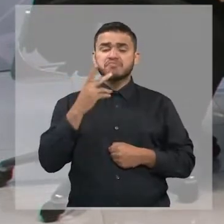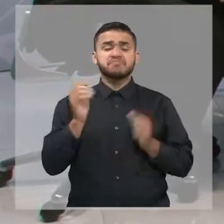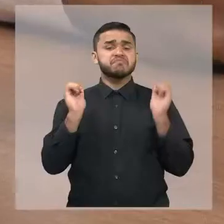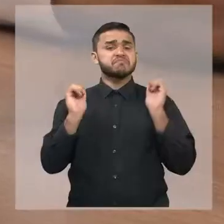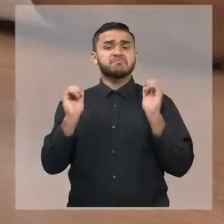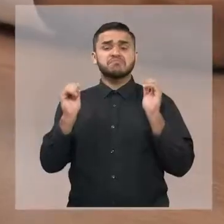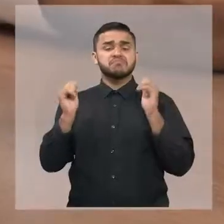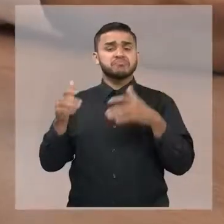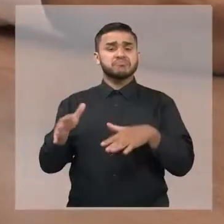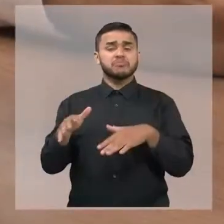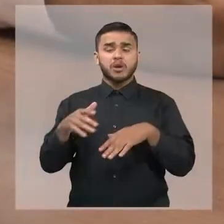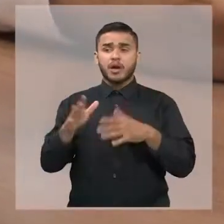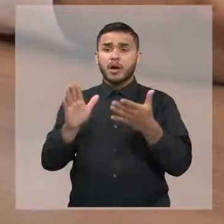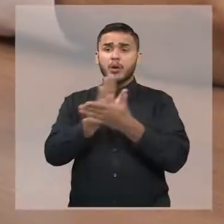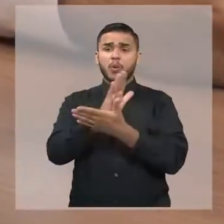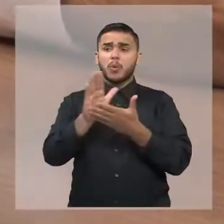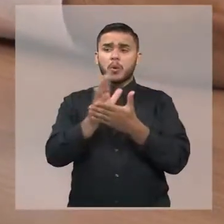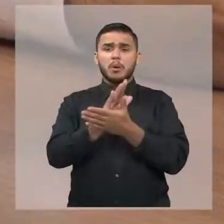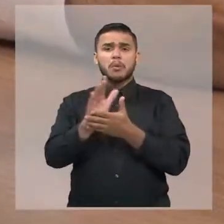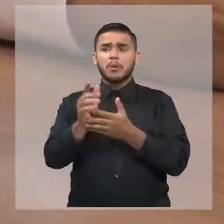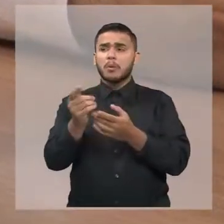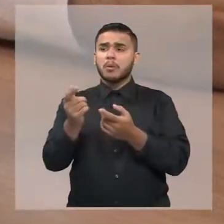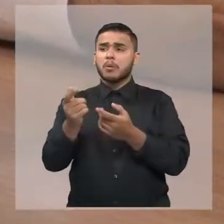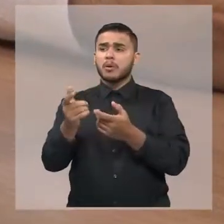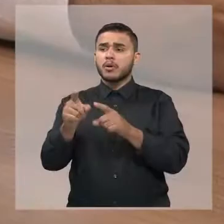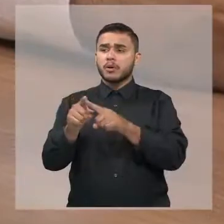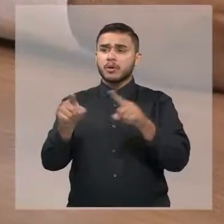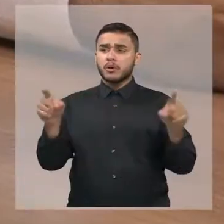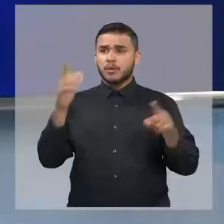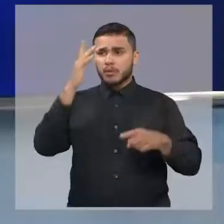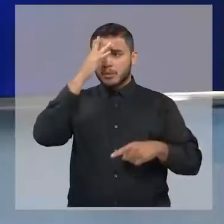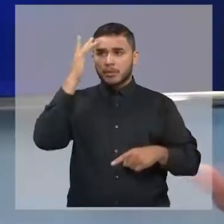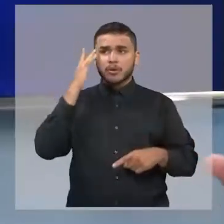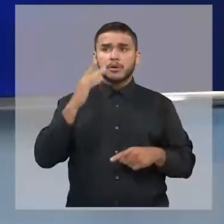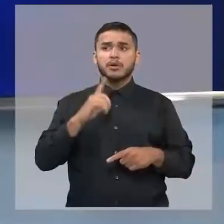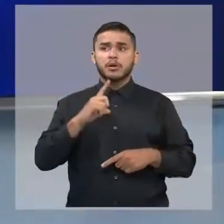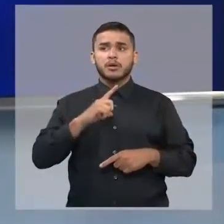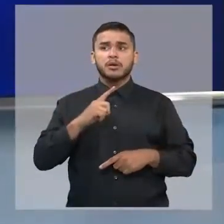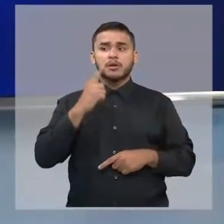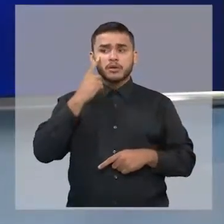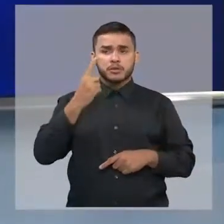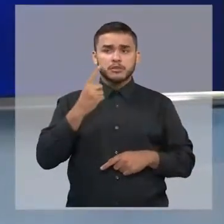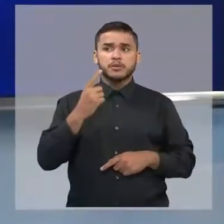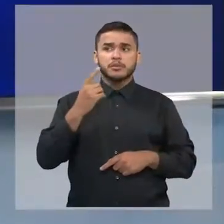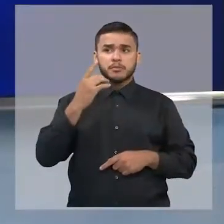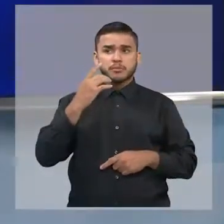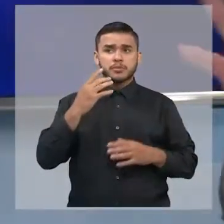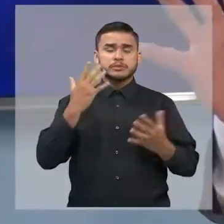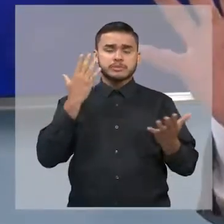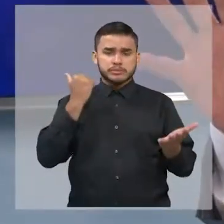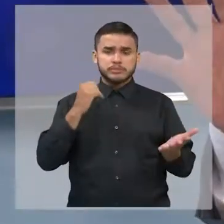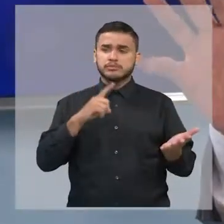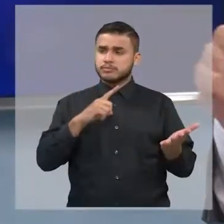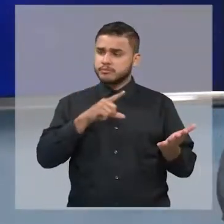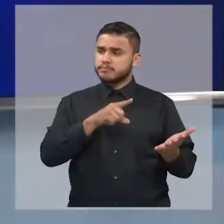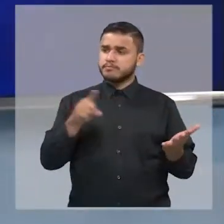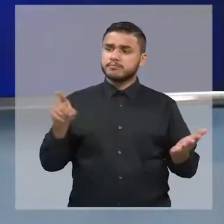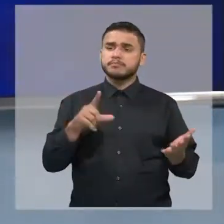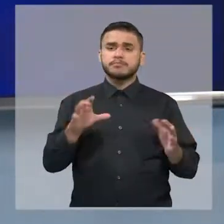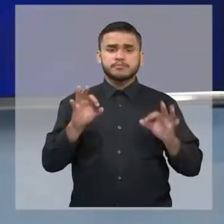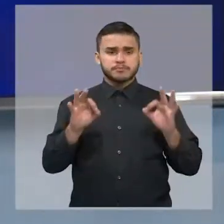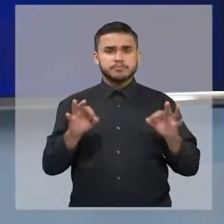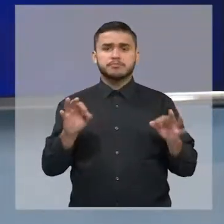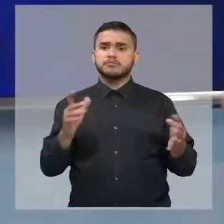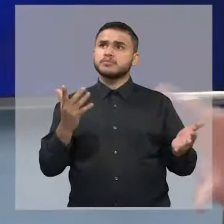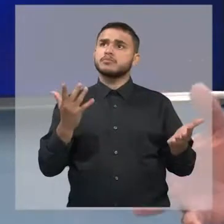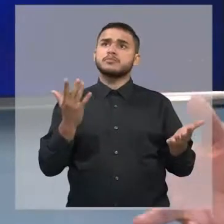poucos cérebros, os poucos ou muitos, acho até que muitos, que nós temos pessoas muito preparadas no Brasil, estão indo para a Europa, para os